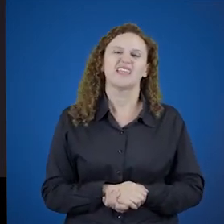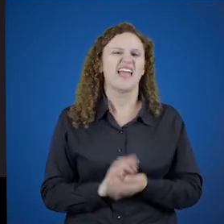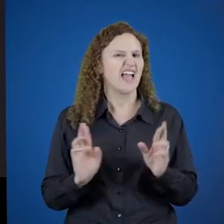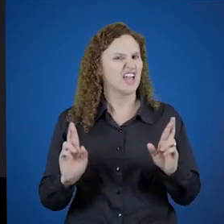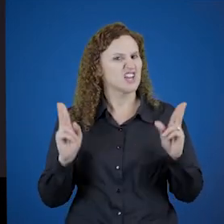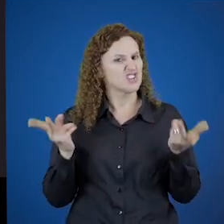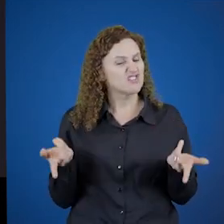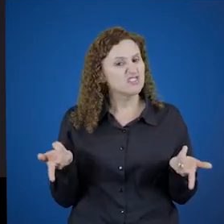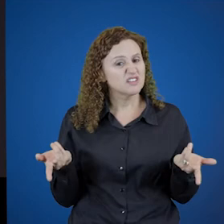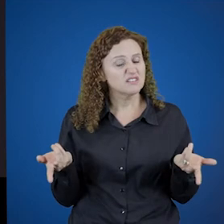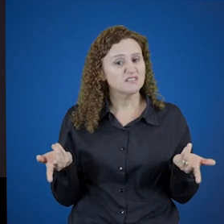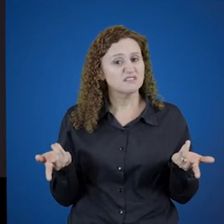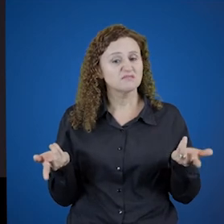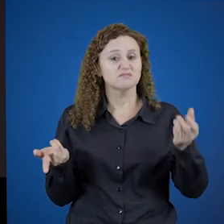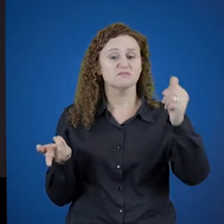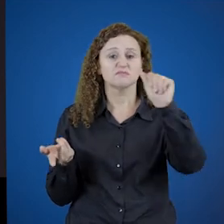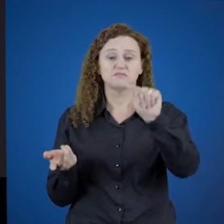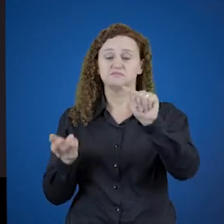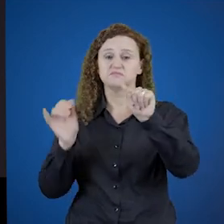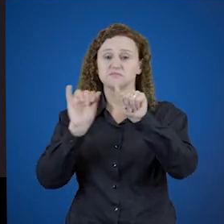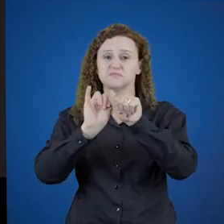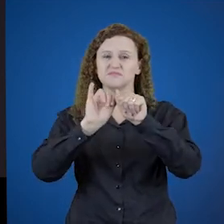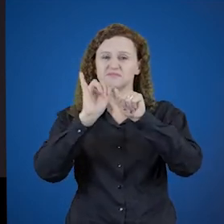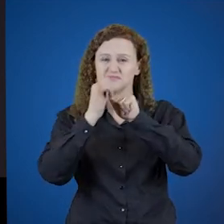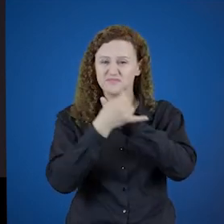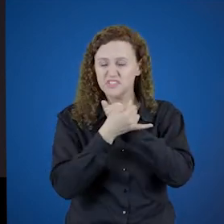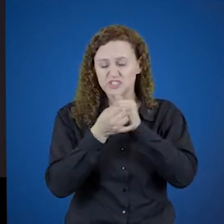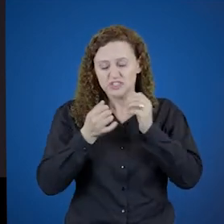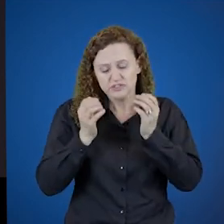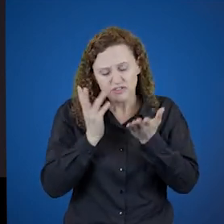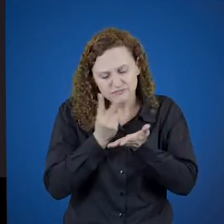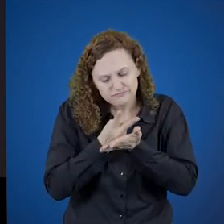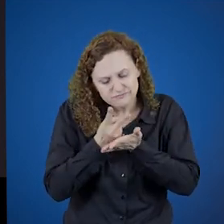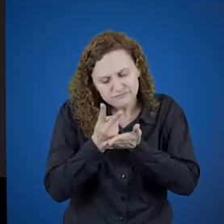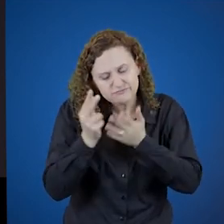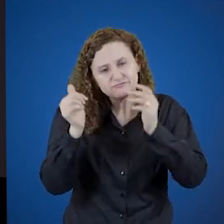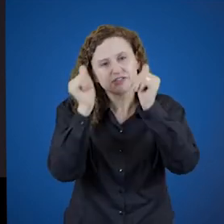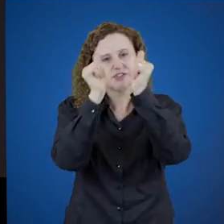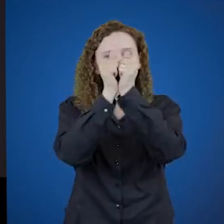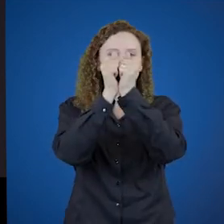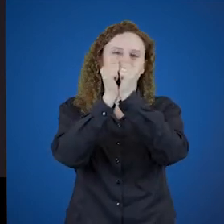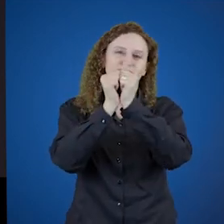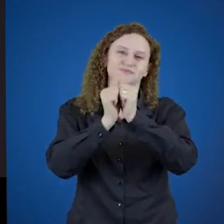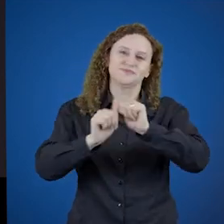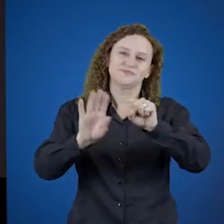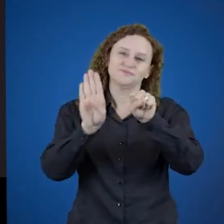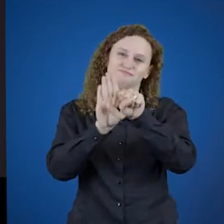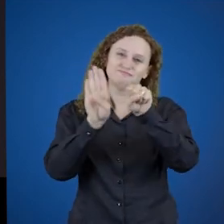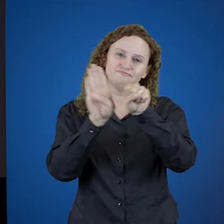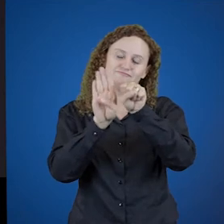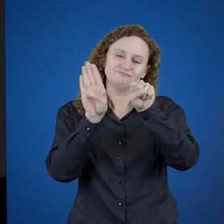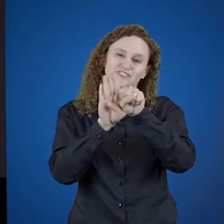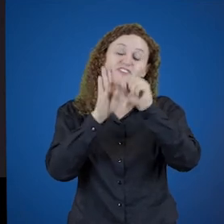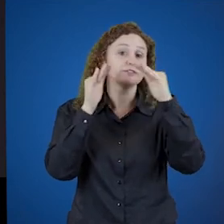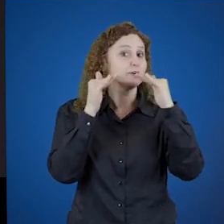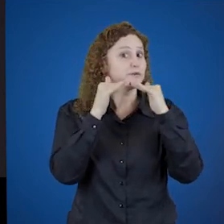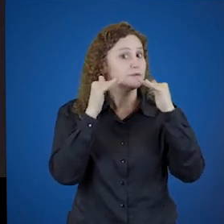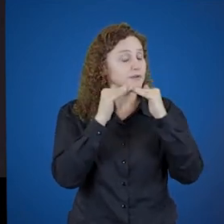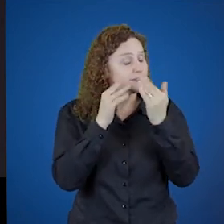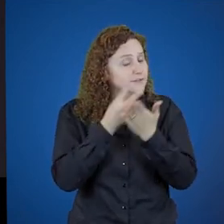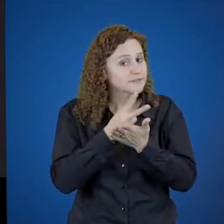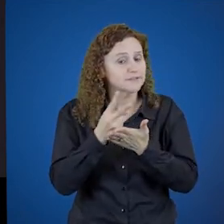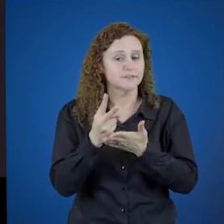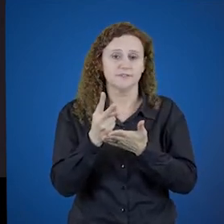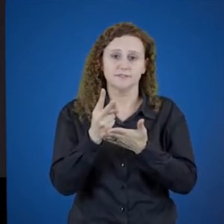e pueris Bonis A diferença é que o adjetivo vai sempre acompanhar o substantivo e vai concordar com ele